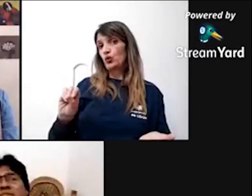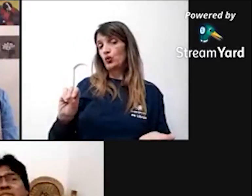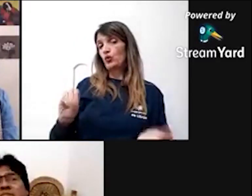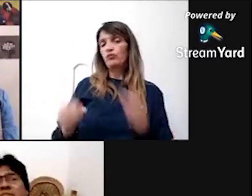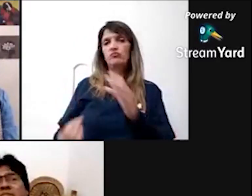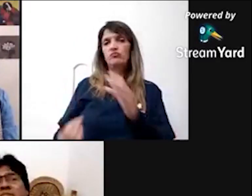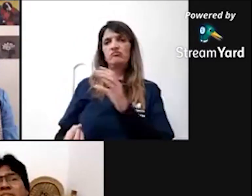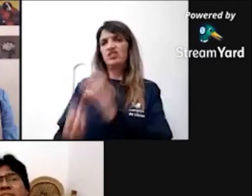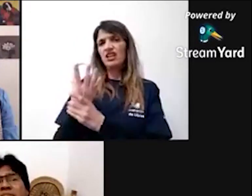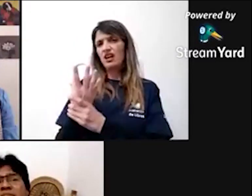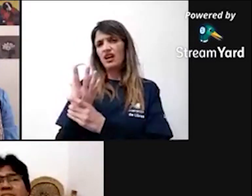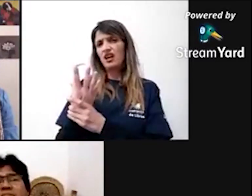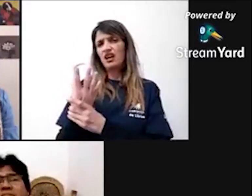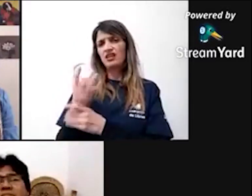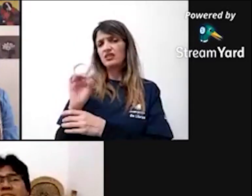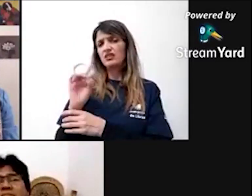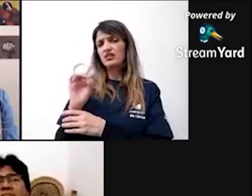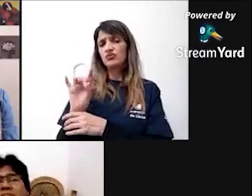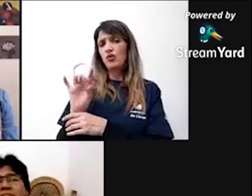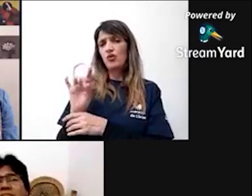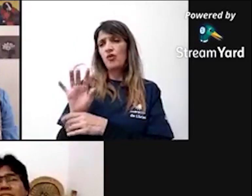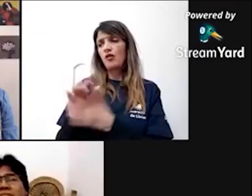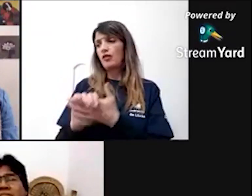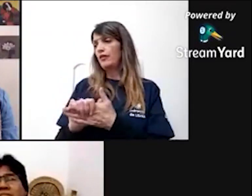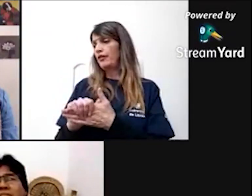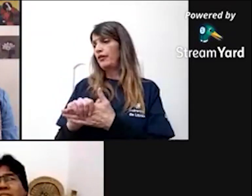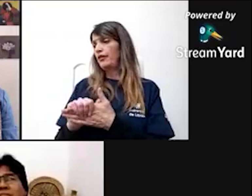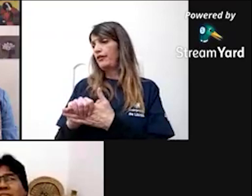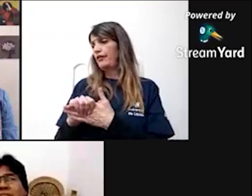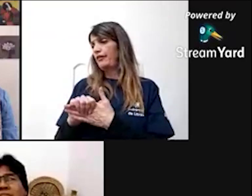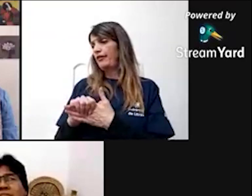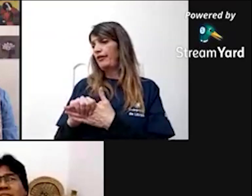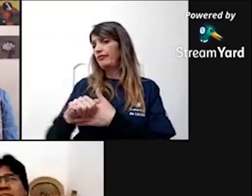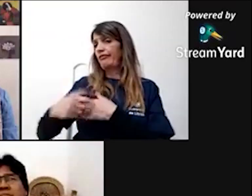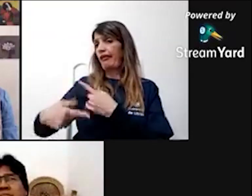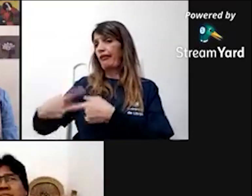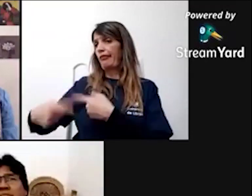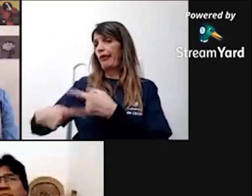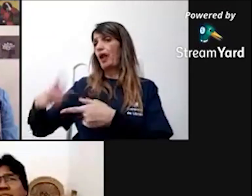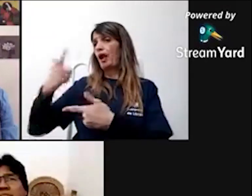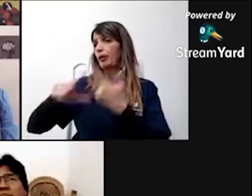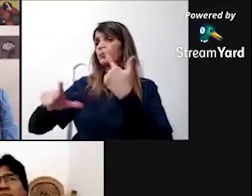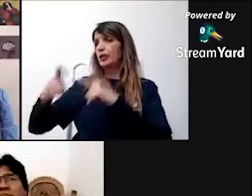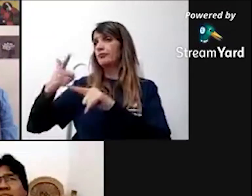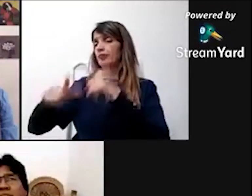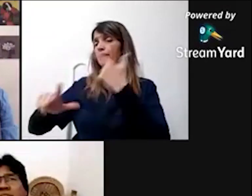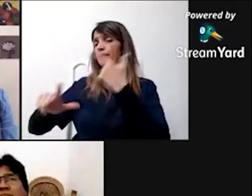criada especificamente, né? E ela foi sendo reproduzida ao longo do